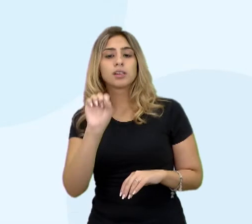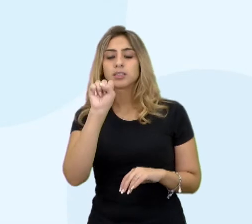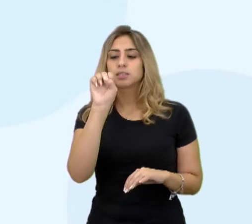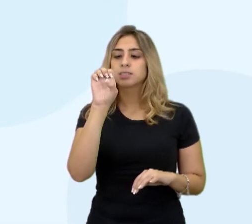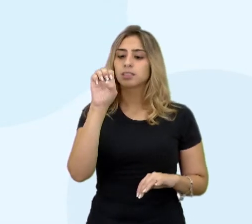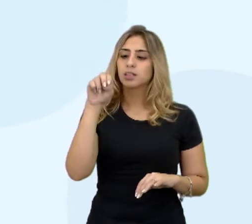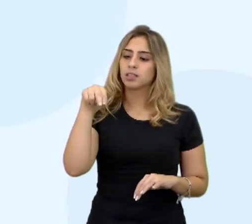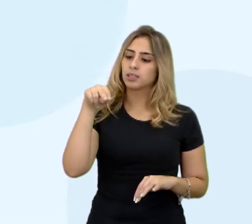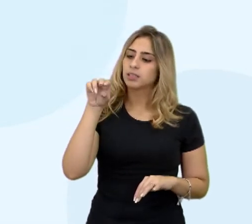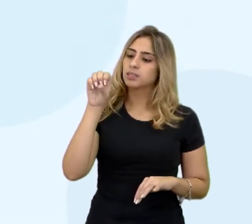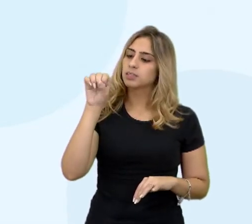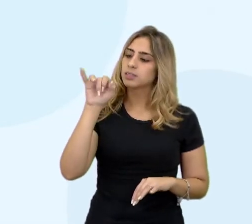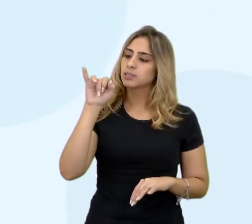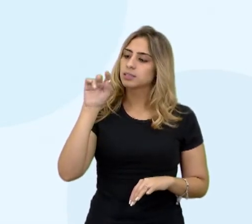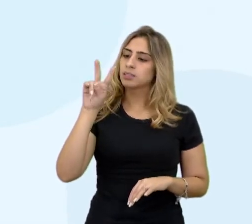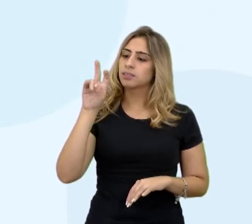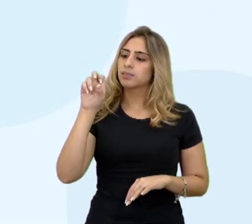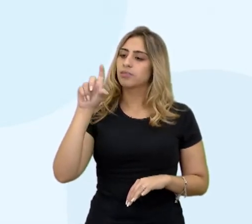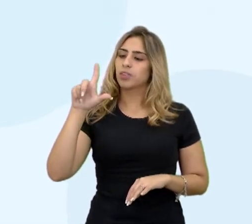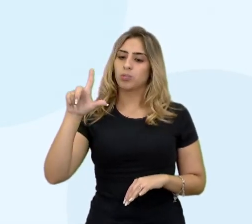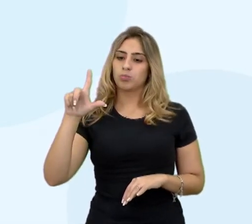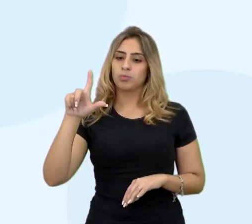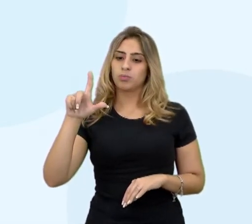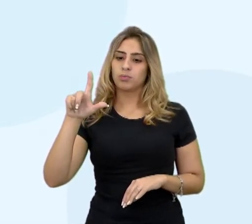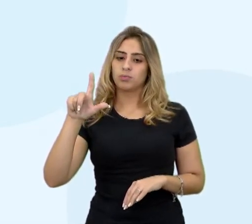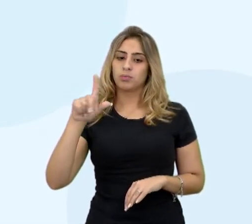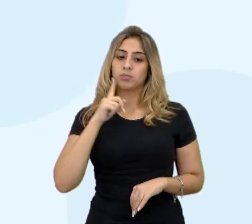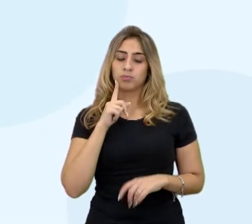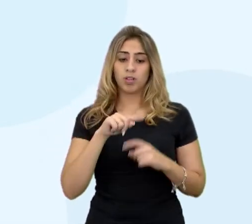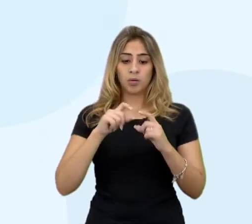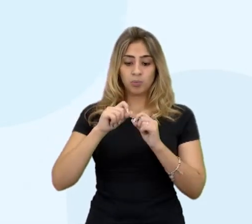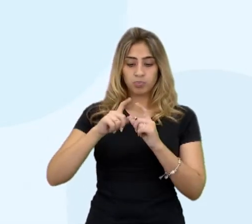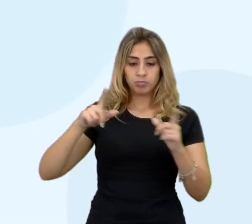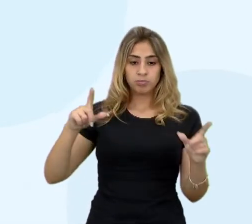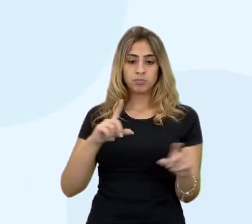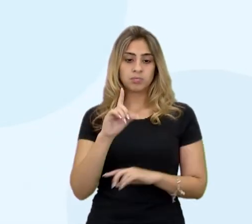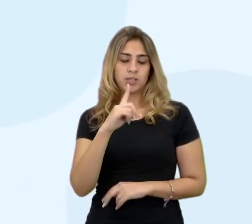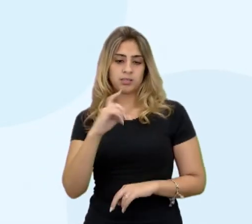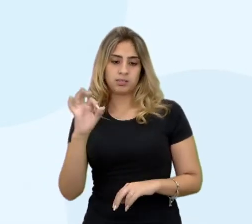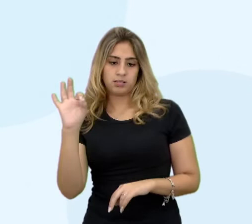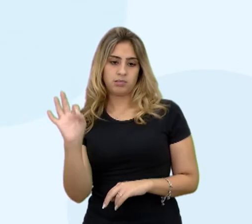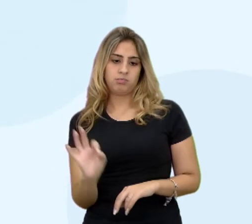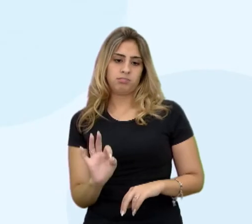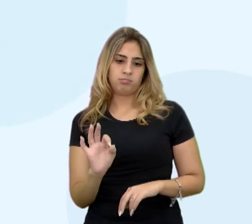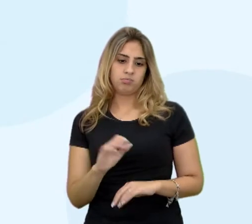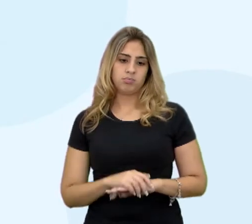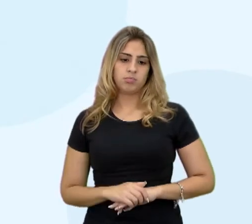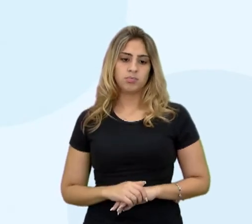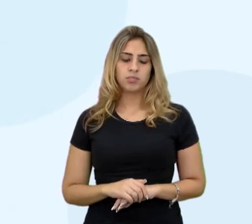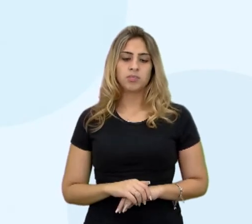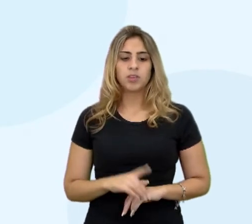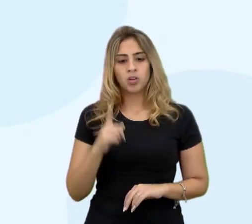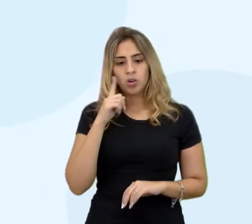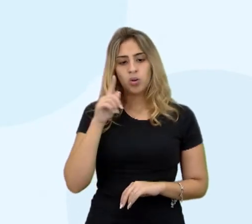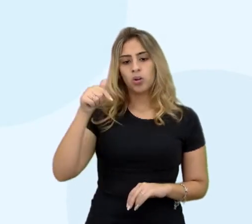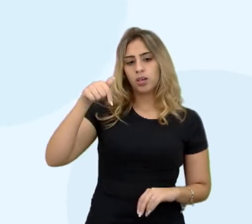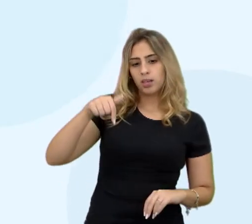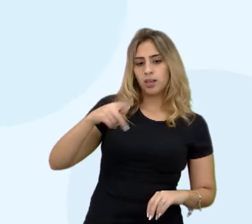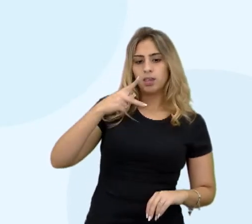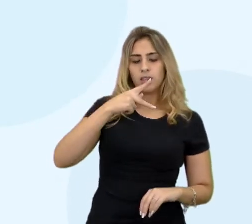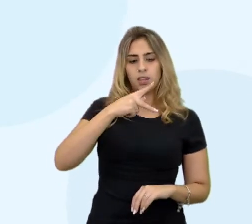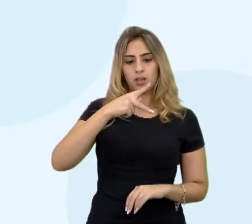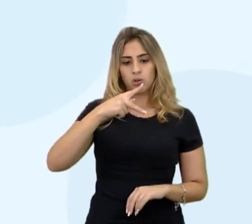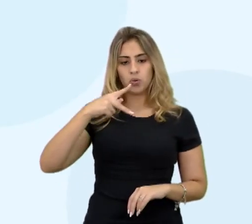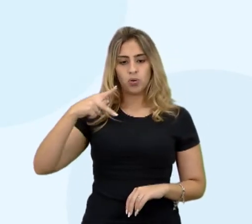pegar a temperatura que era 20 e aumentar para 100. Dá para fazer esse cálculo. A gente faz usando essa formulinha. Pega